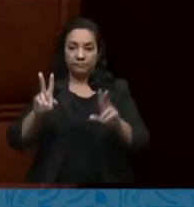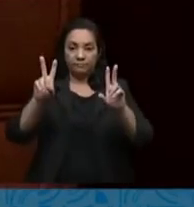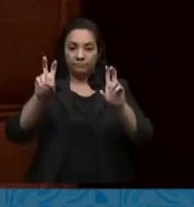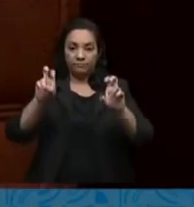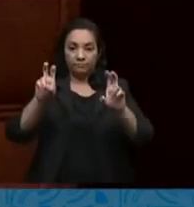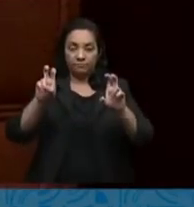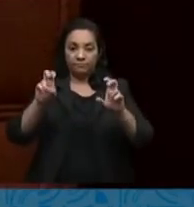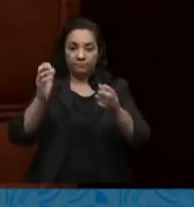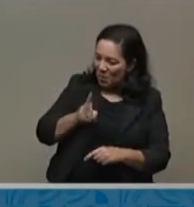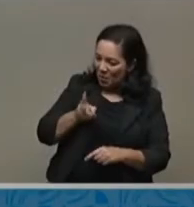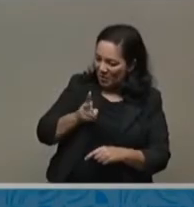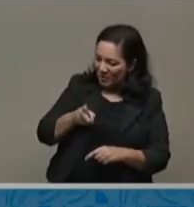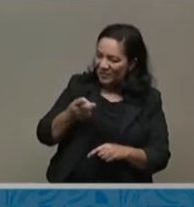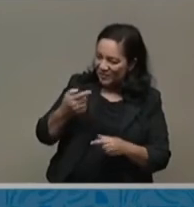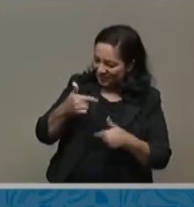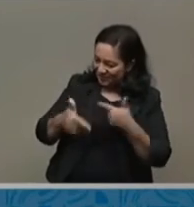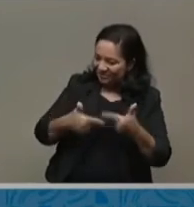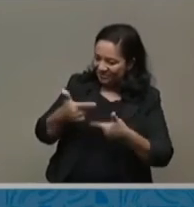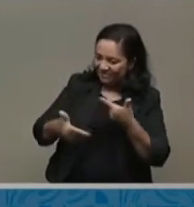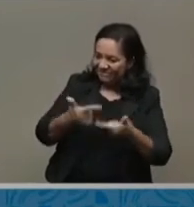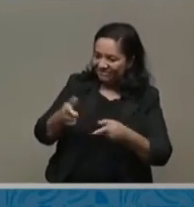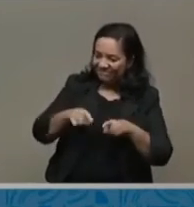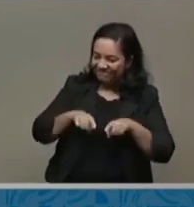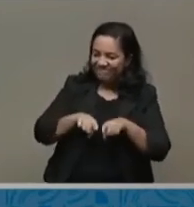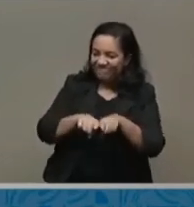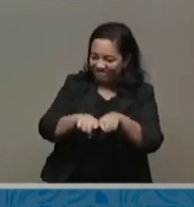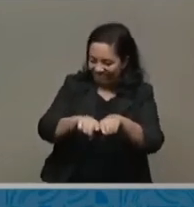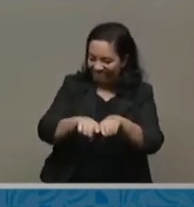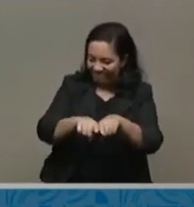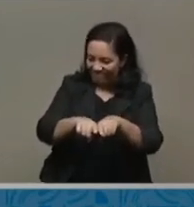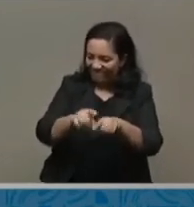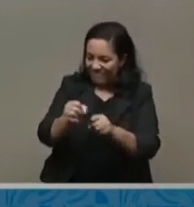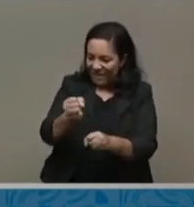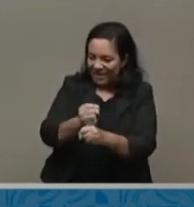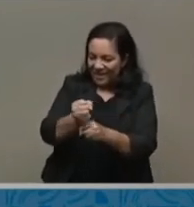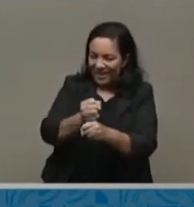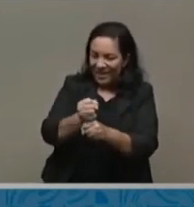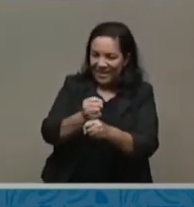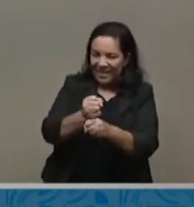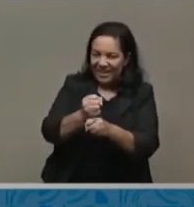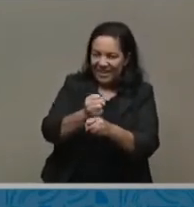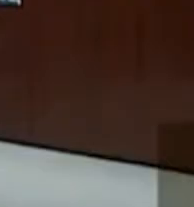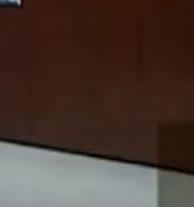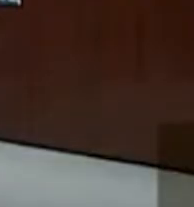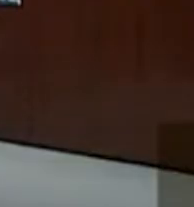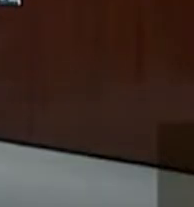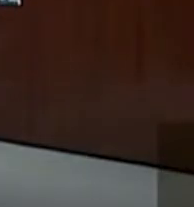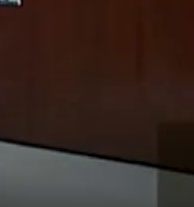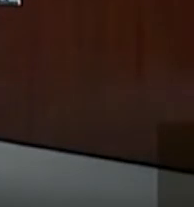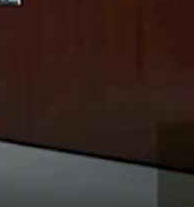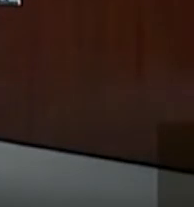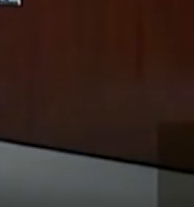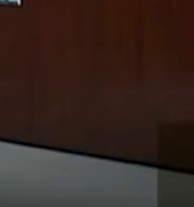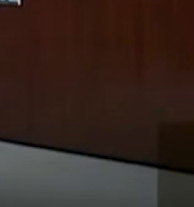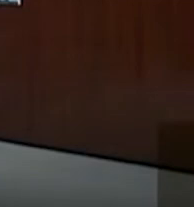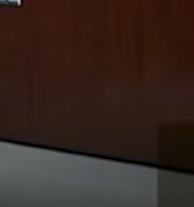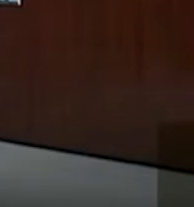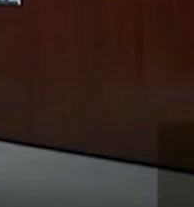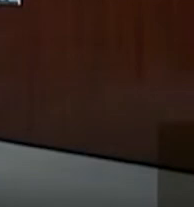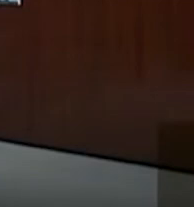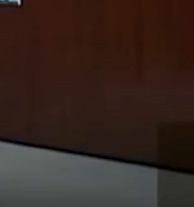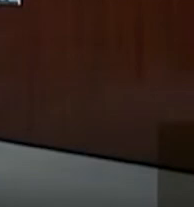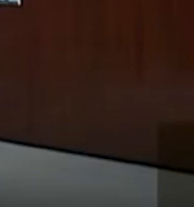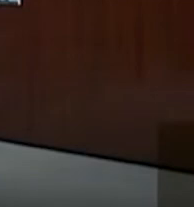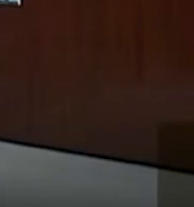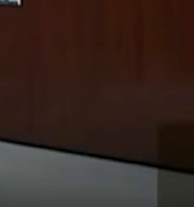lindona Araújo o evento acontece nos dias 30 de novembro e primeiro de dezembro e está sendo transmitido na